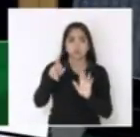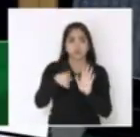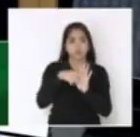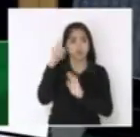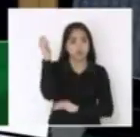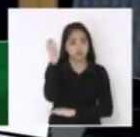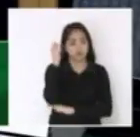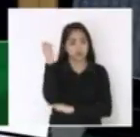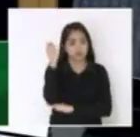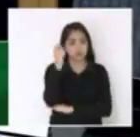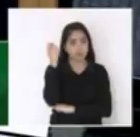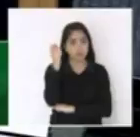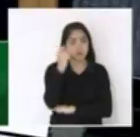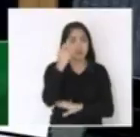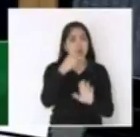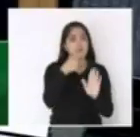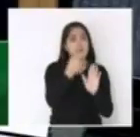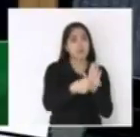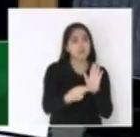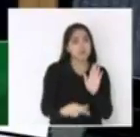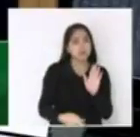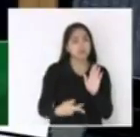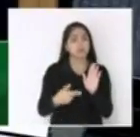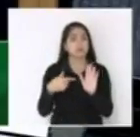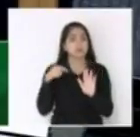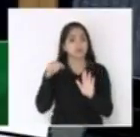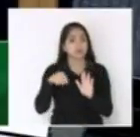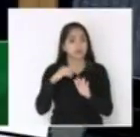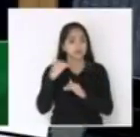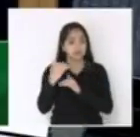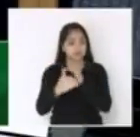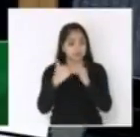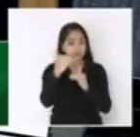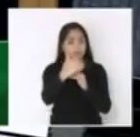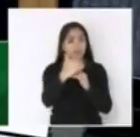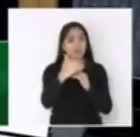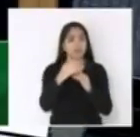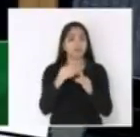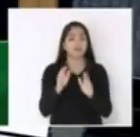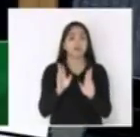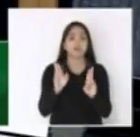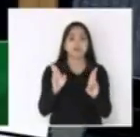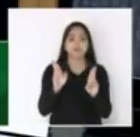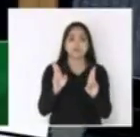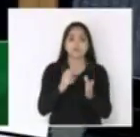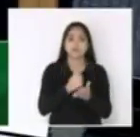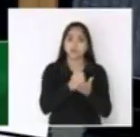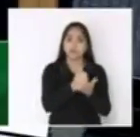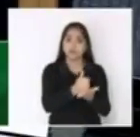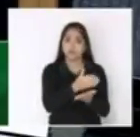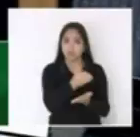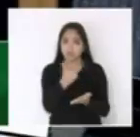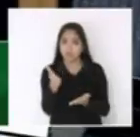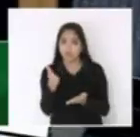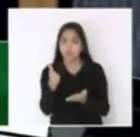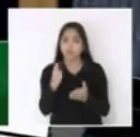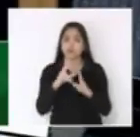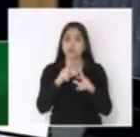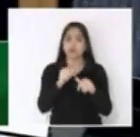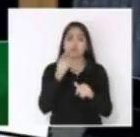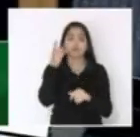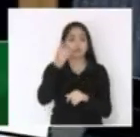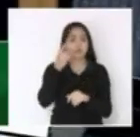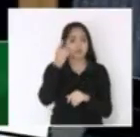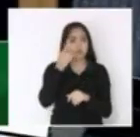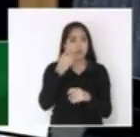enfim, poesia. Está tramitando aqui, eu tenho certeza que vamos ter o apoio dos demais deputados aqui para aprovação, mas eu queria mesmo